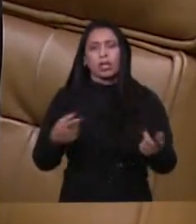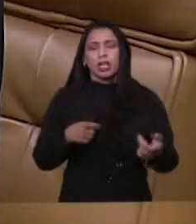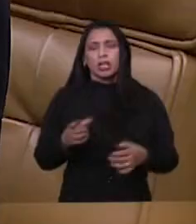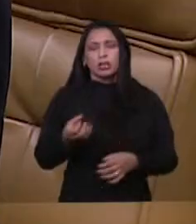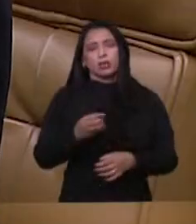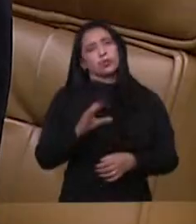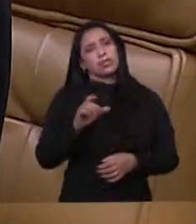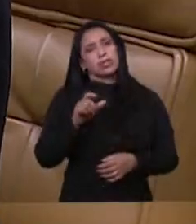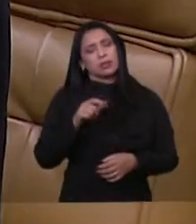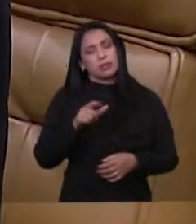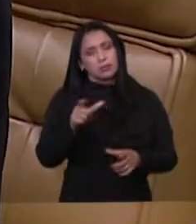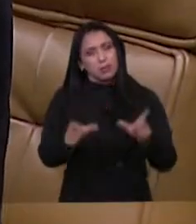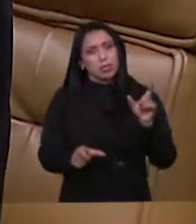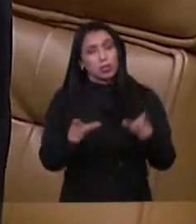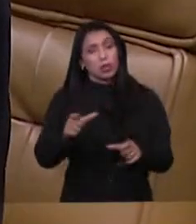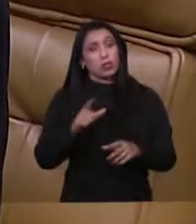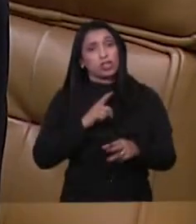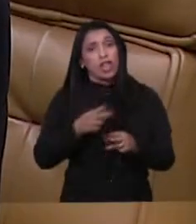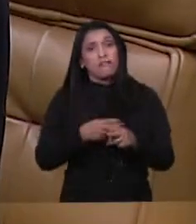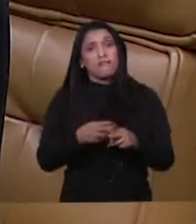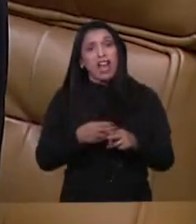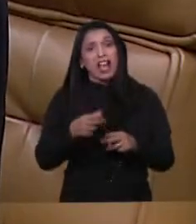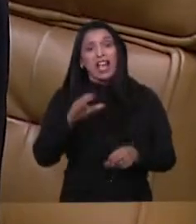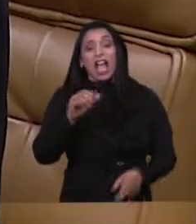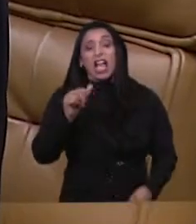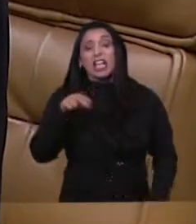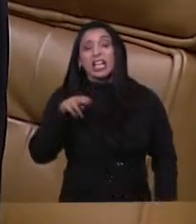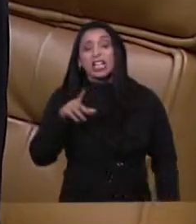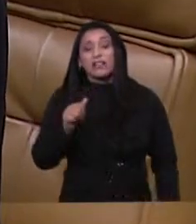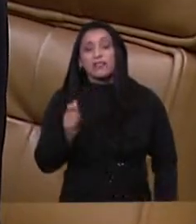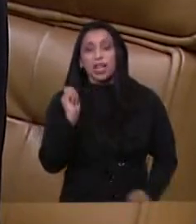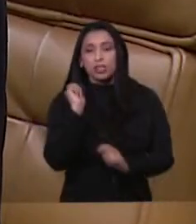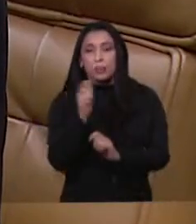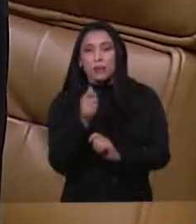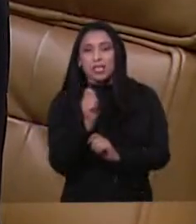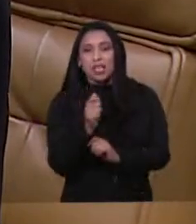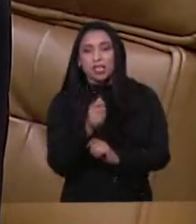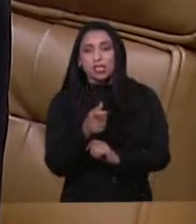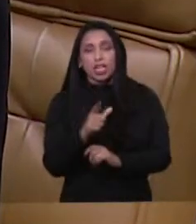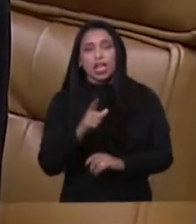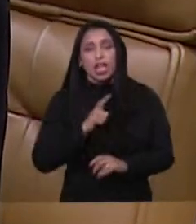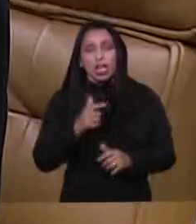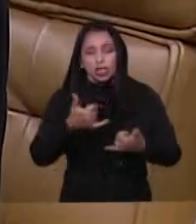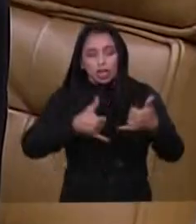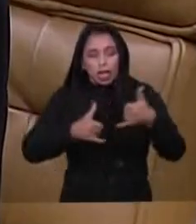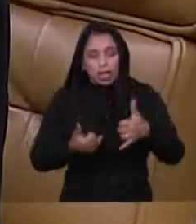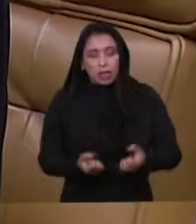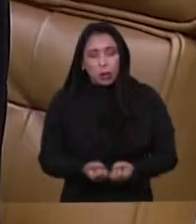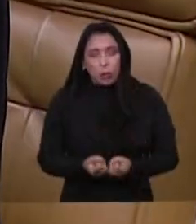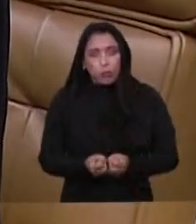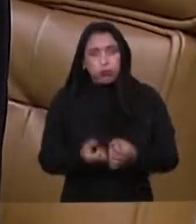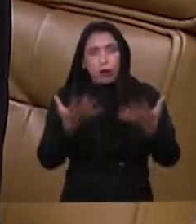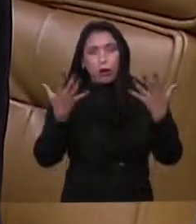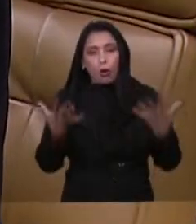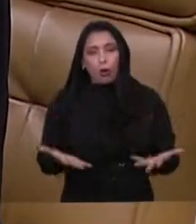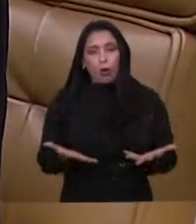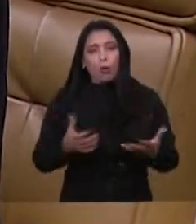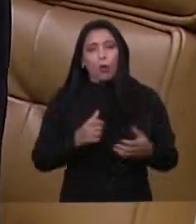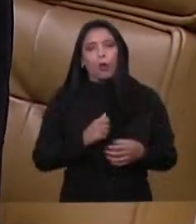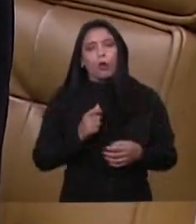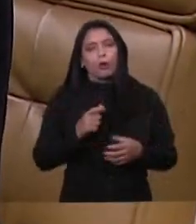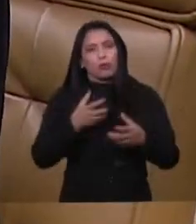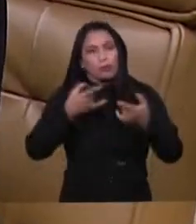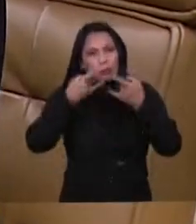das polícias, tais como facas, canivetes, machadinhas, explosivos, caixas de chuva, máscaras,